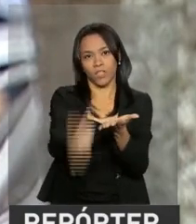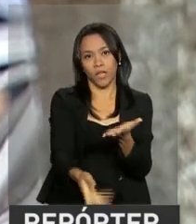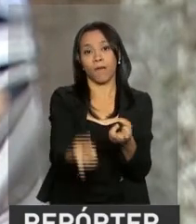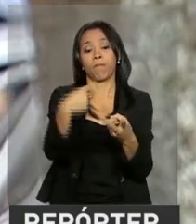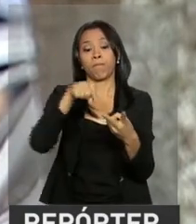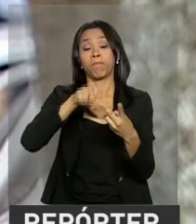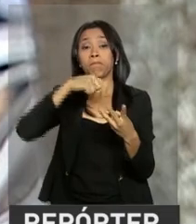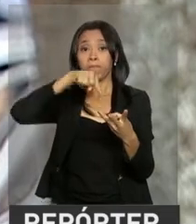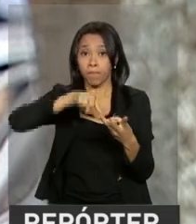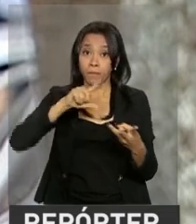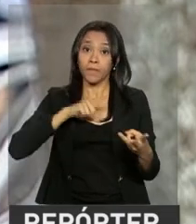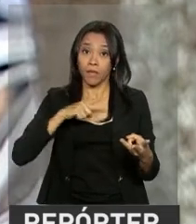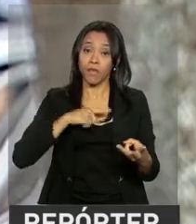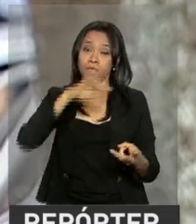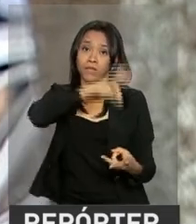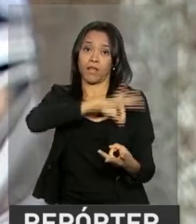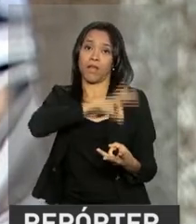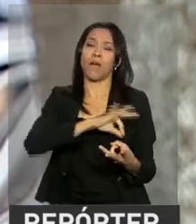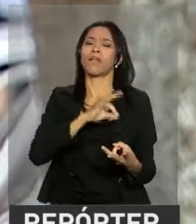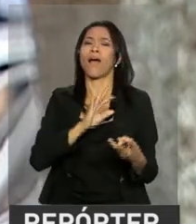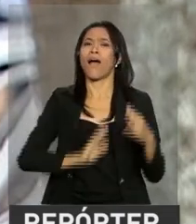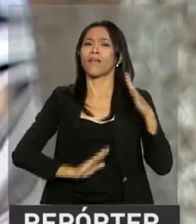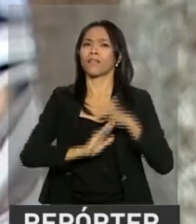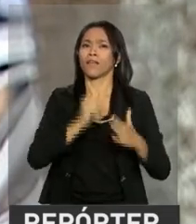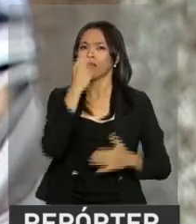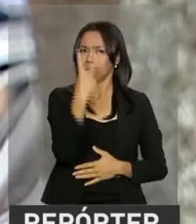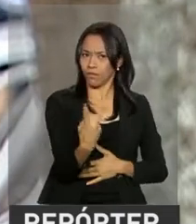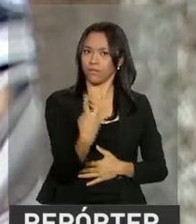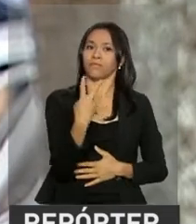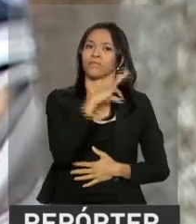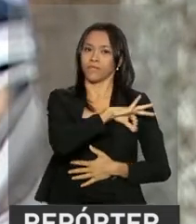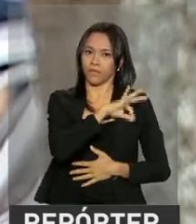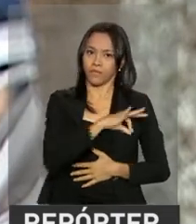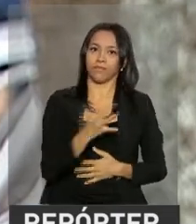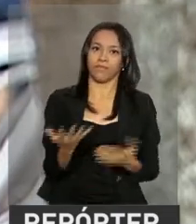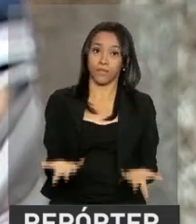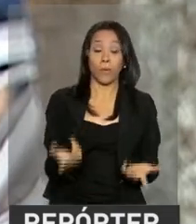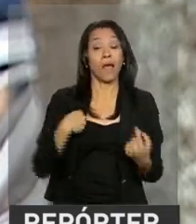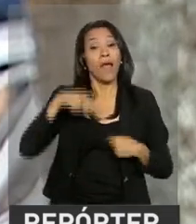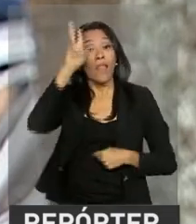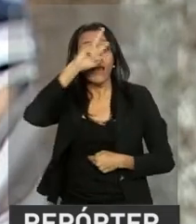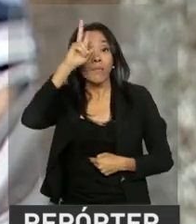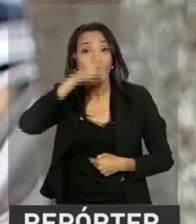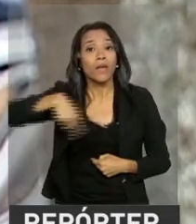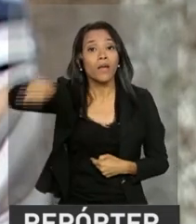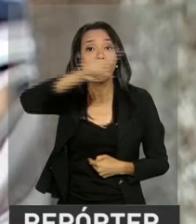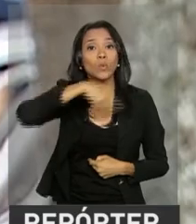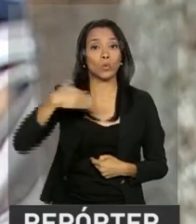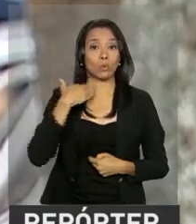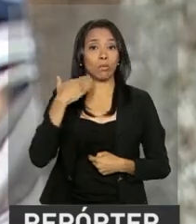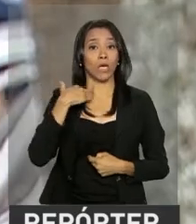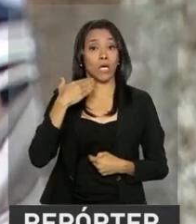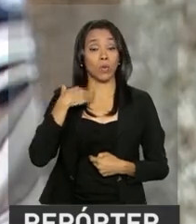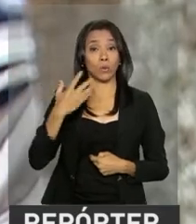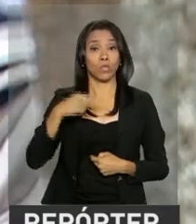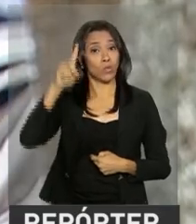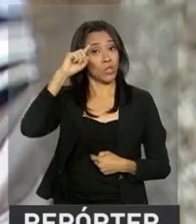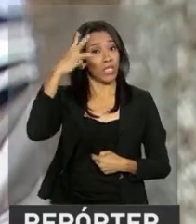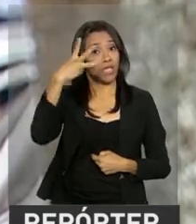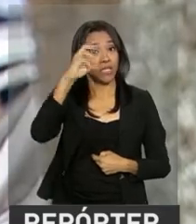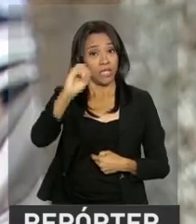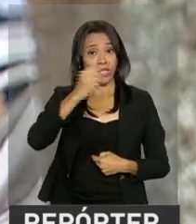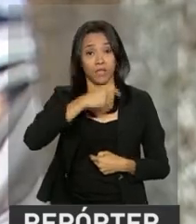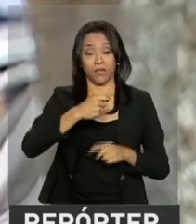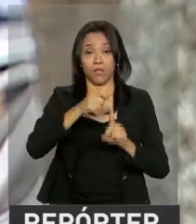remuneração média mensal de até dois salários mínimos lembrando que os bancos não vão funcionar no dia 30 de dezembro